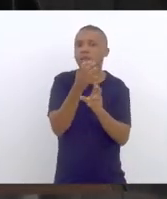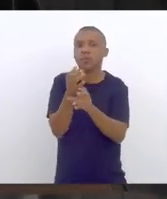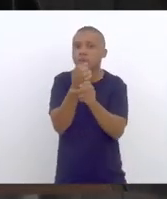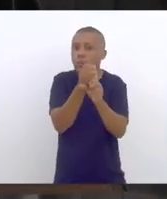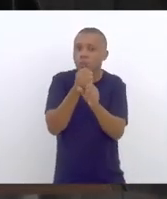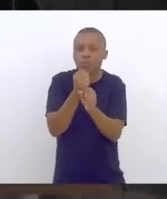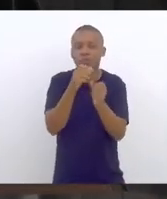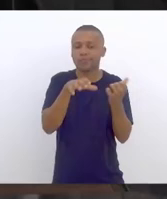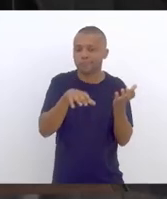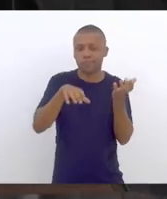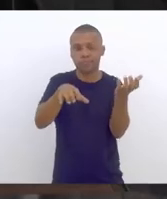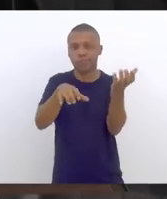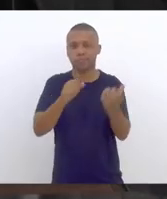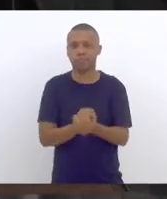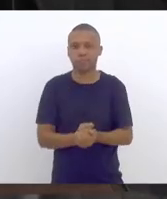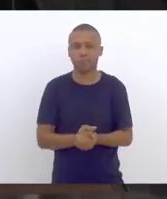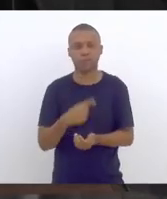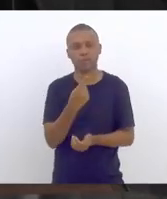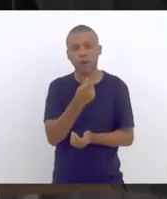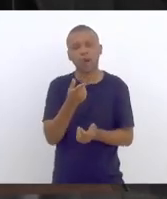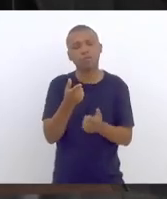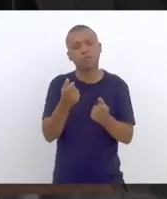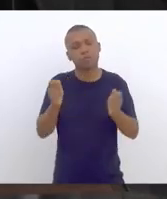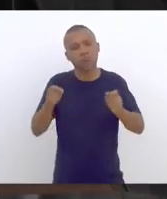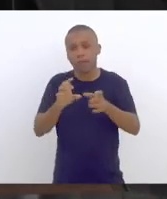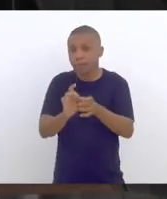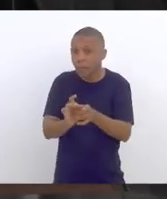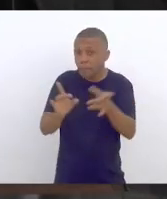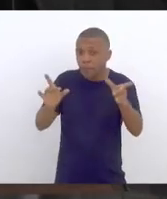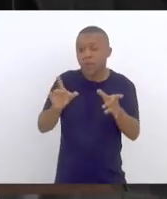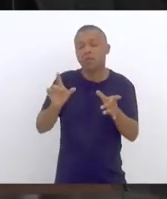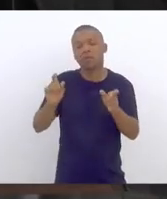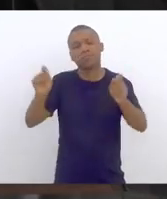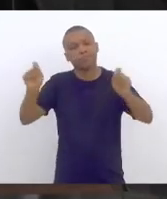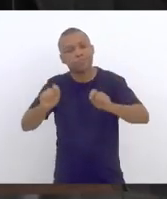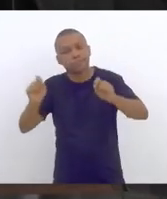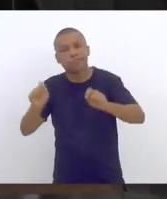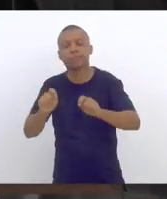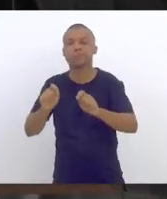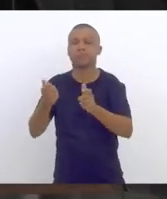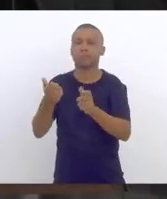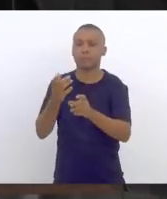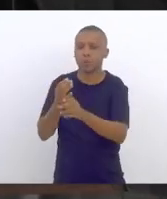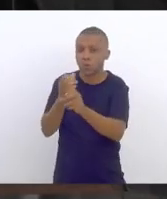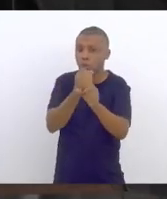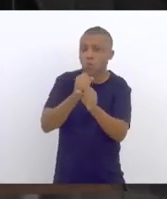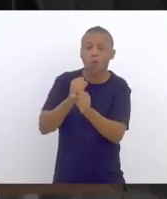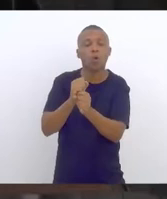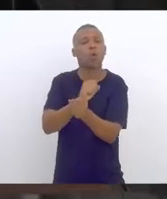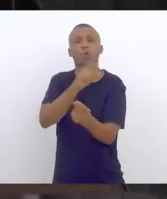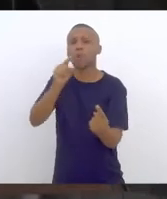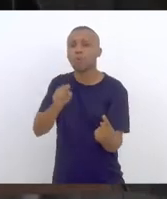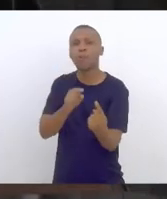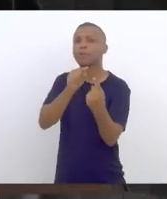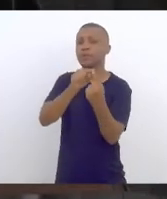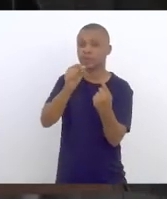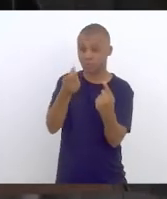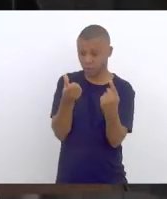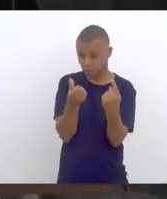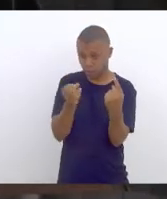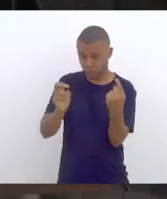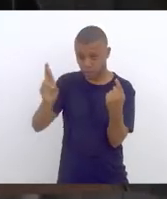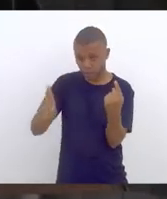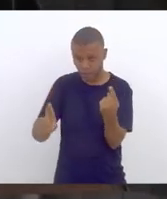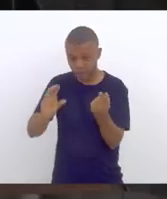um digamos assim o espaço fiscal do orçamento para 2023 de maneira que os r$ 600 do auxílio Brasil